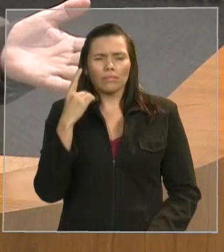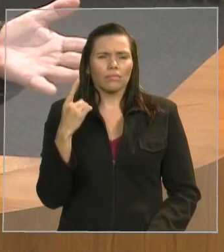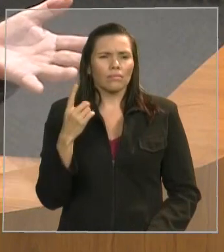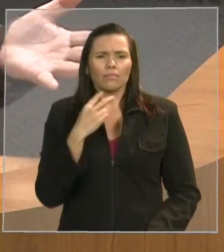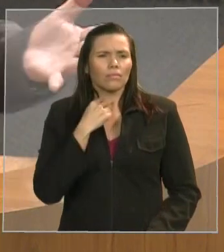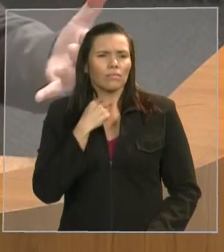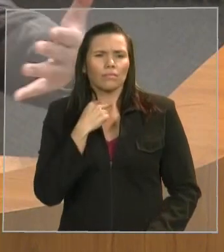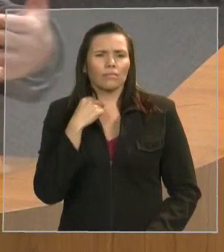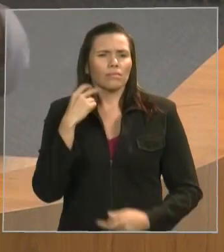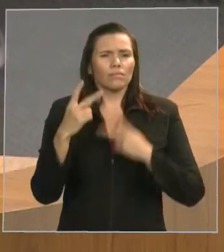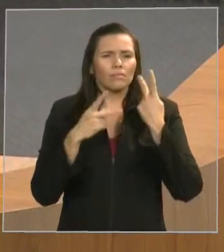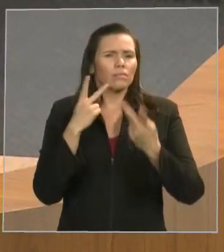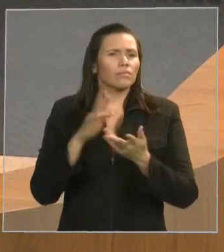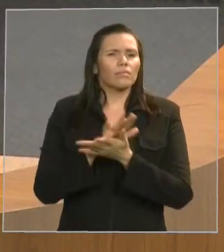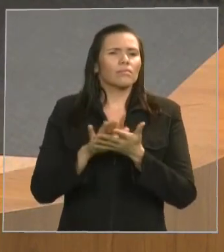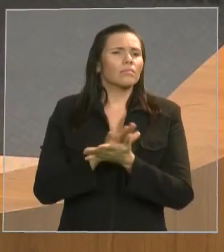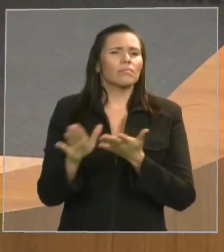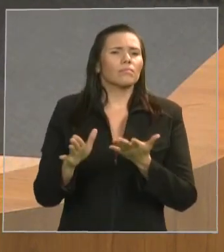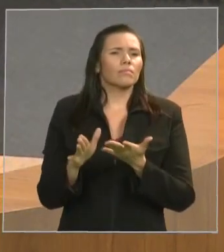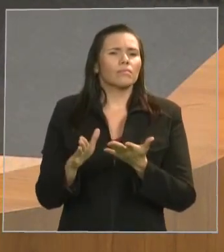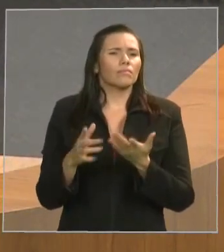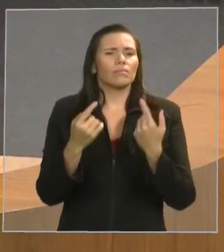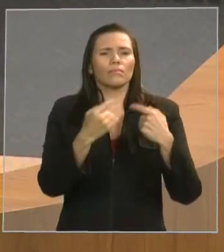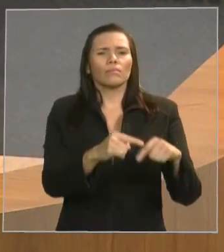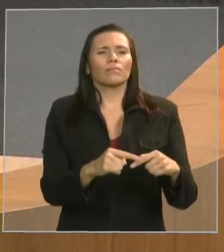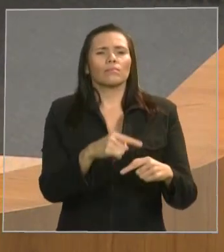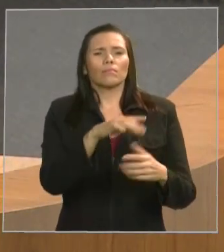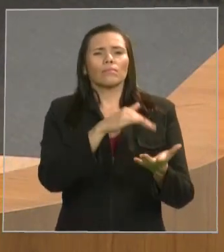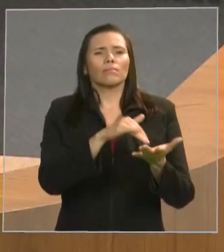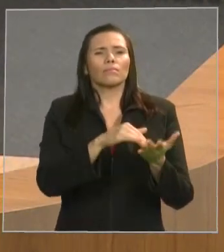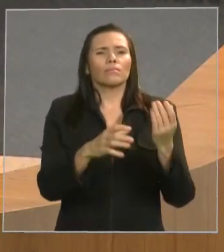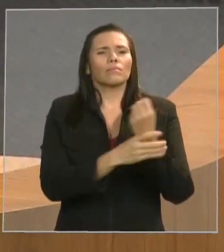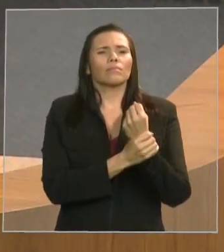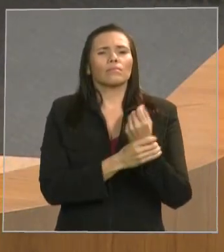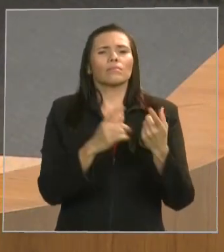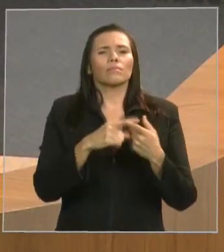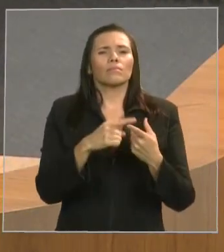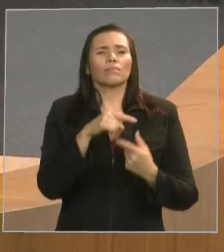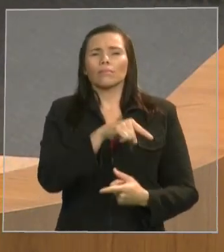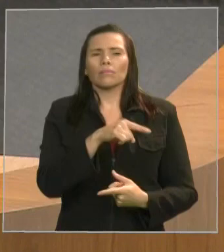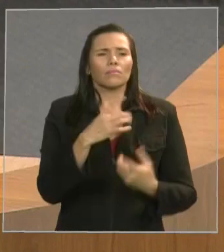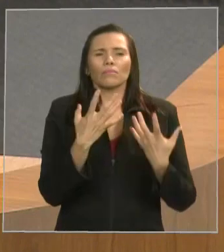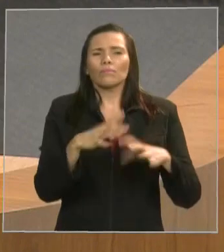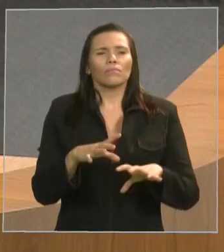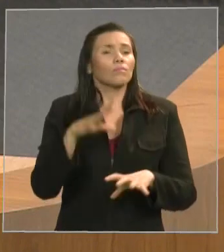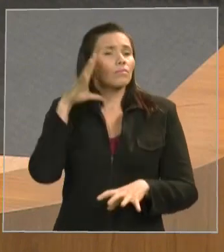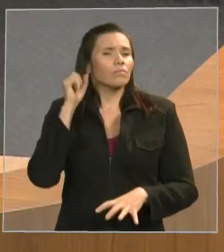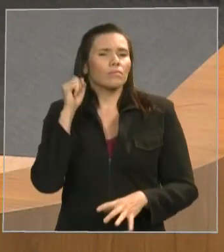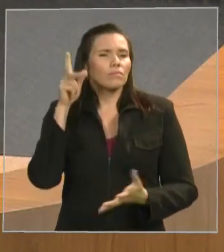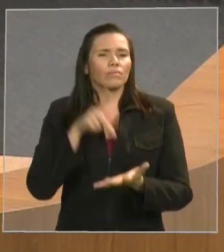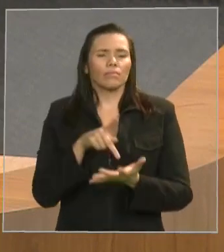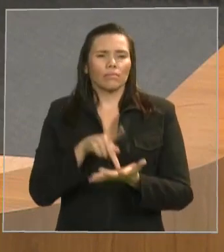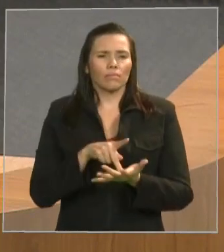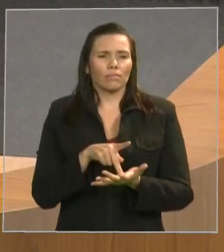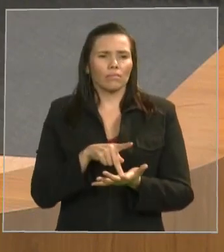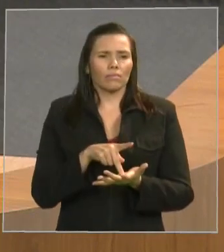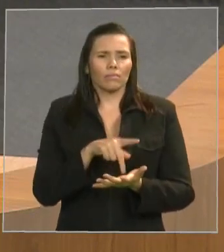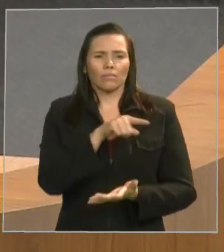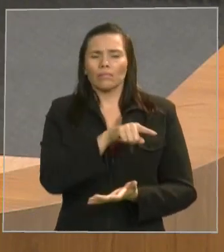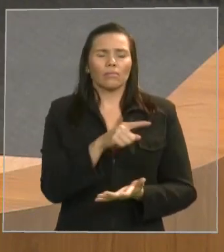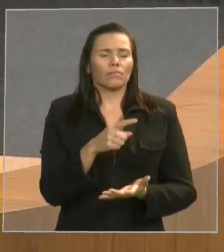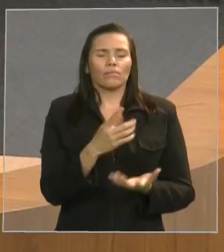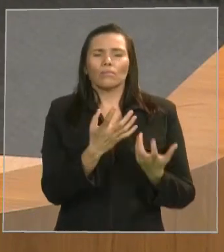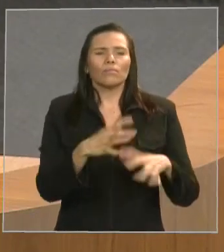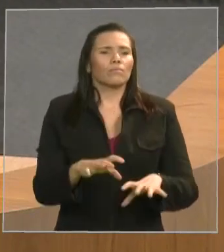então a gente não pode ficar todo mundo calado, porque o secretário não quer que a gente fale de fatos